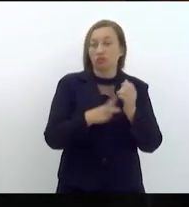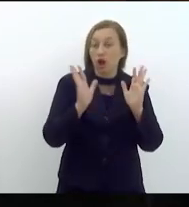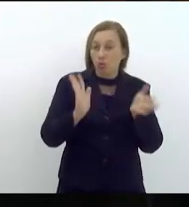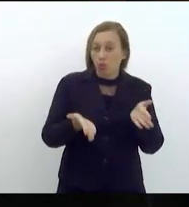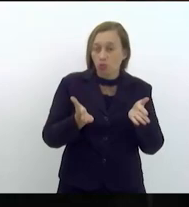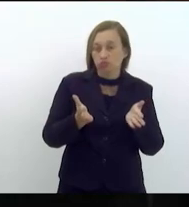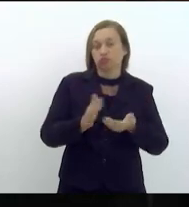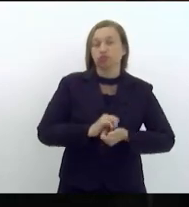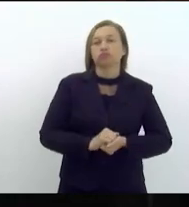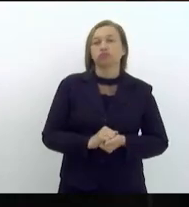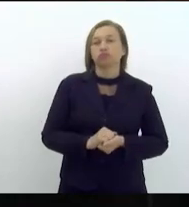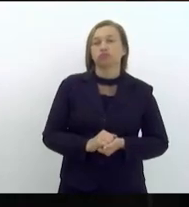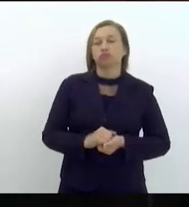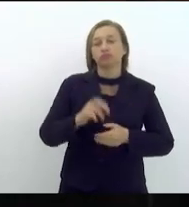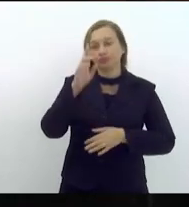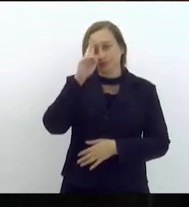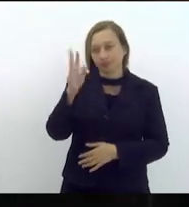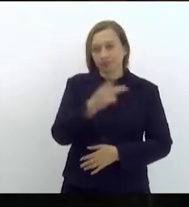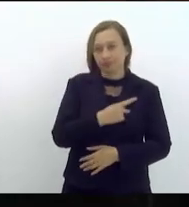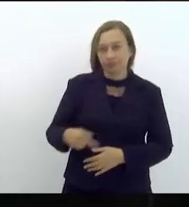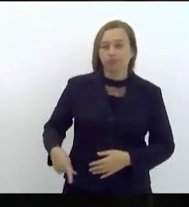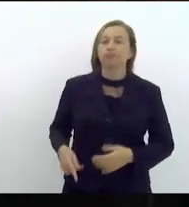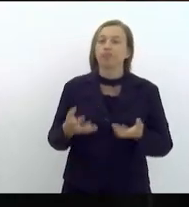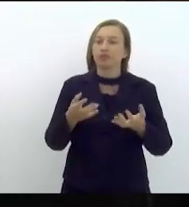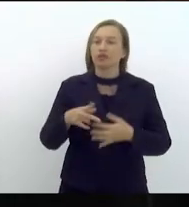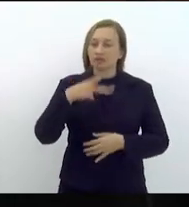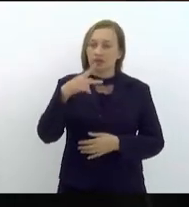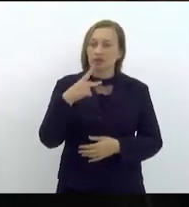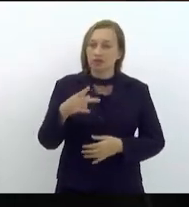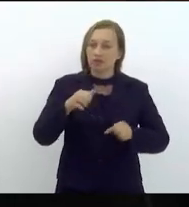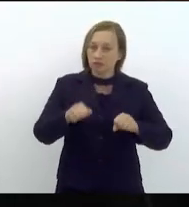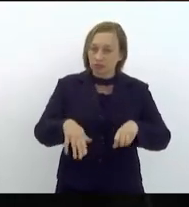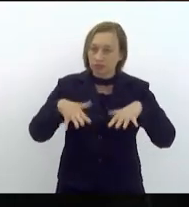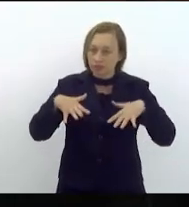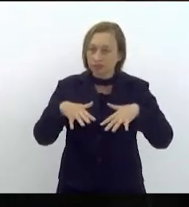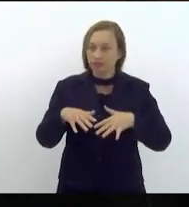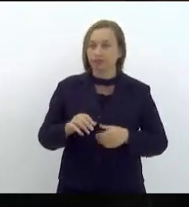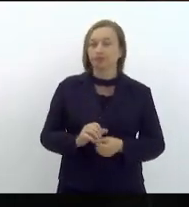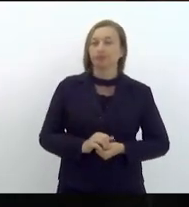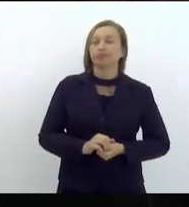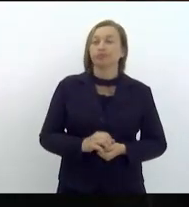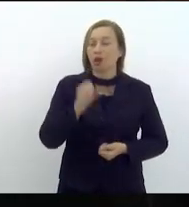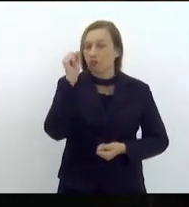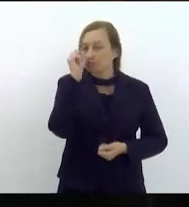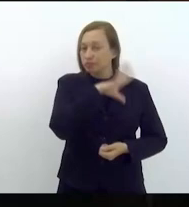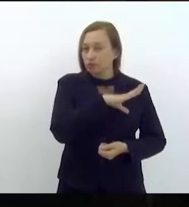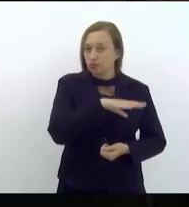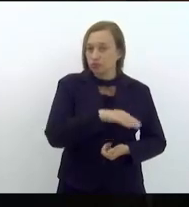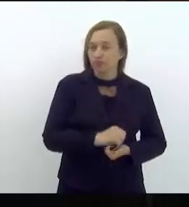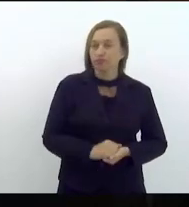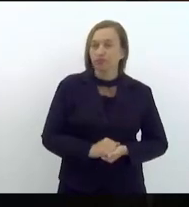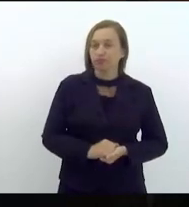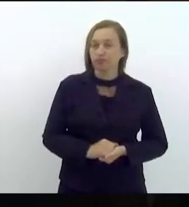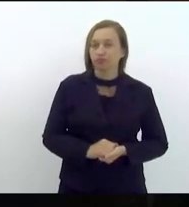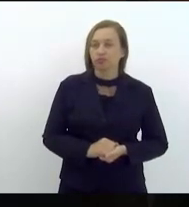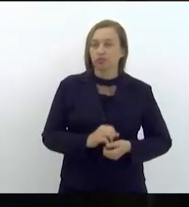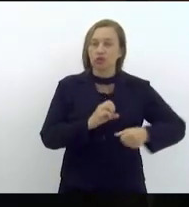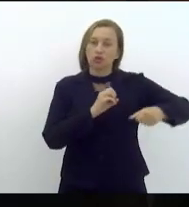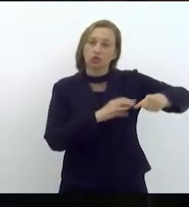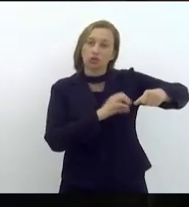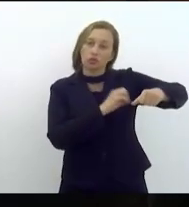sendo assim Presidente também quero reforçar o que falar em Plenário é um absurdo o que estão fazendo com o